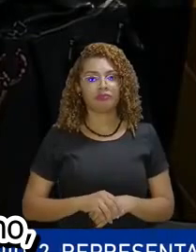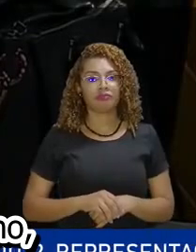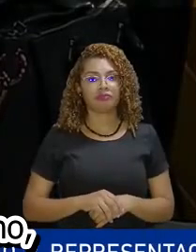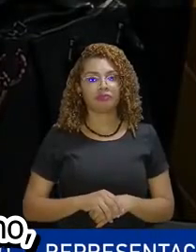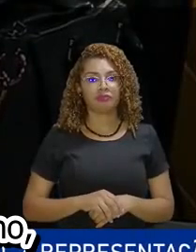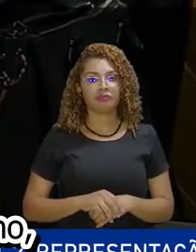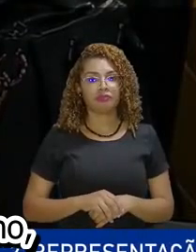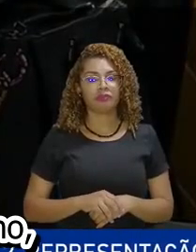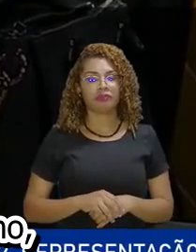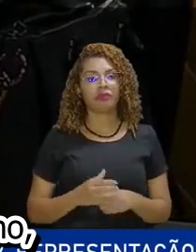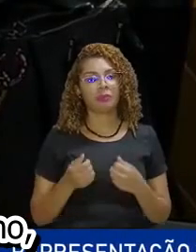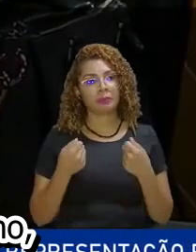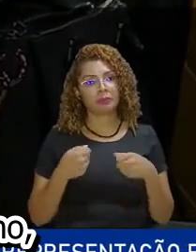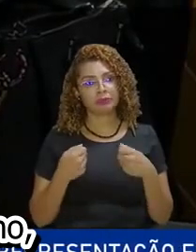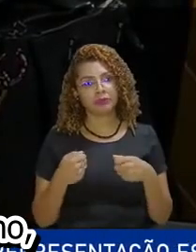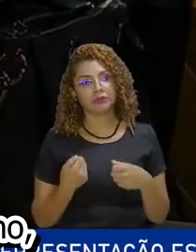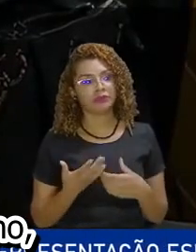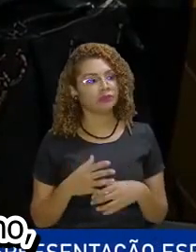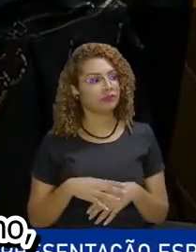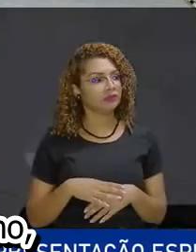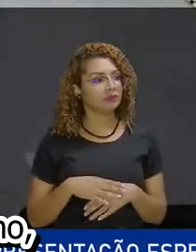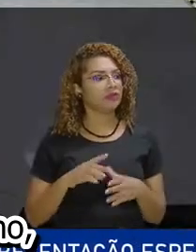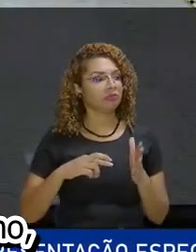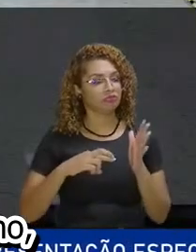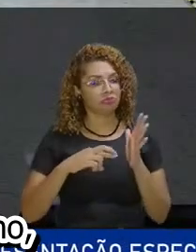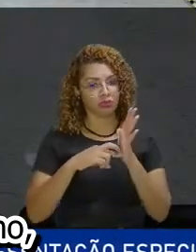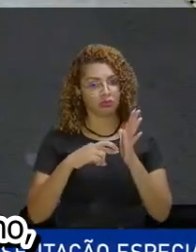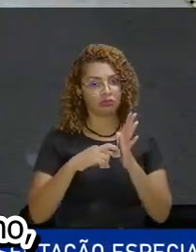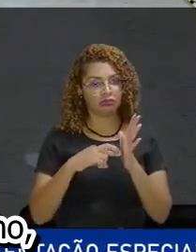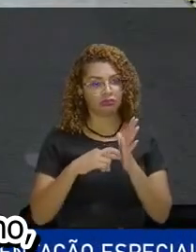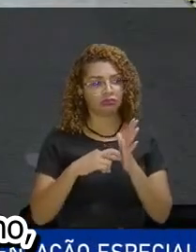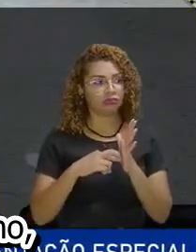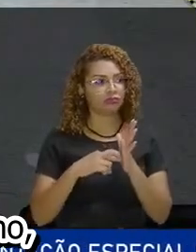acompanho, então, o voto do eminente relator.